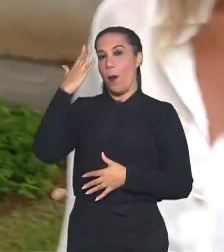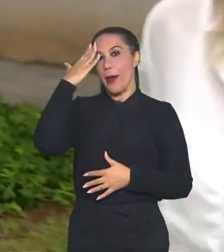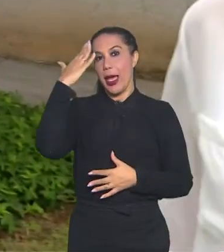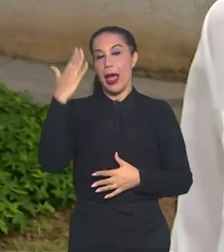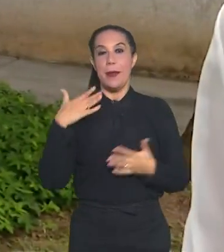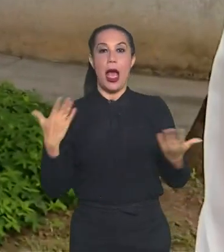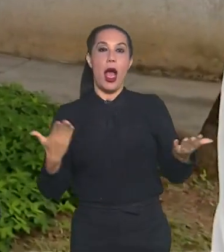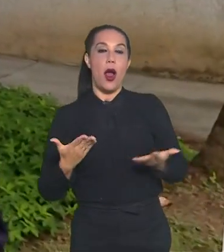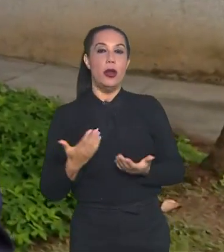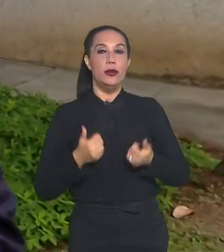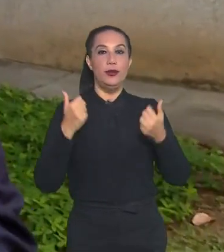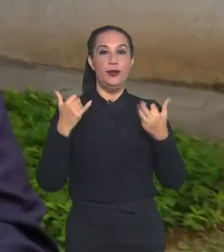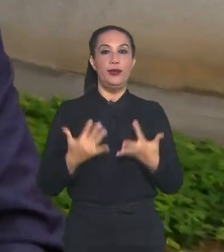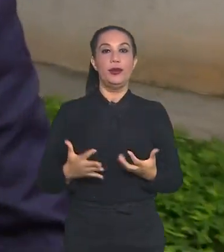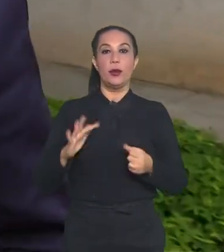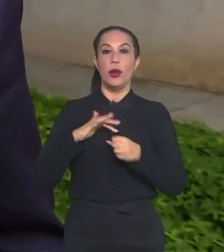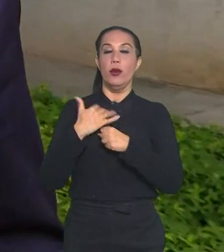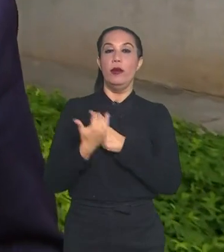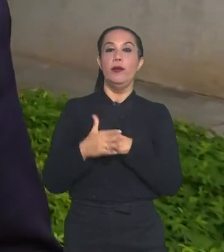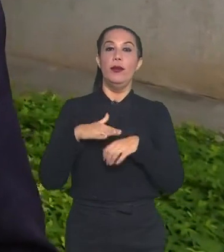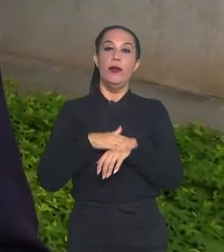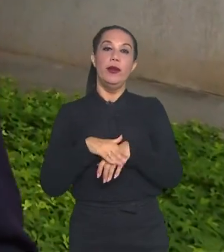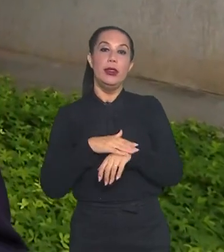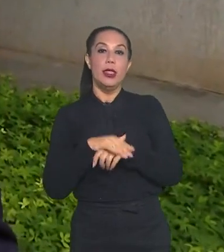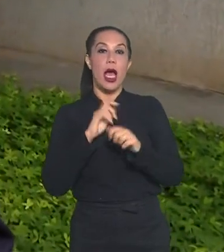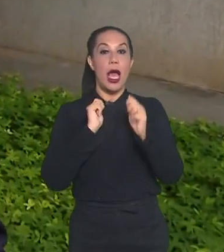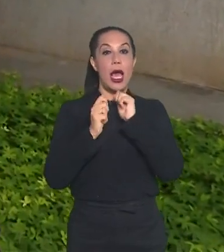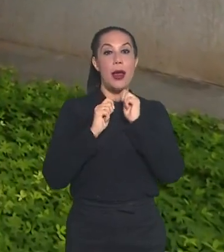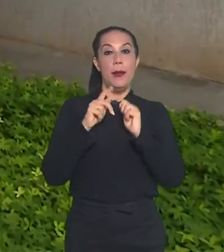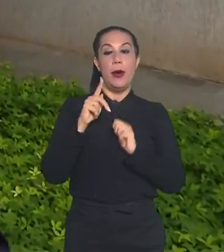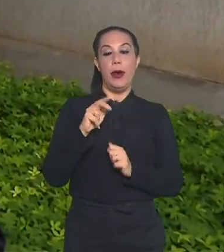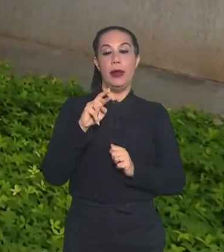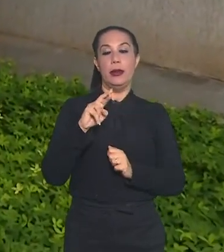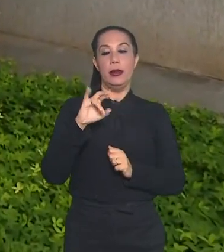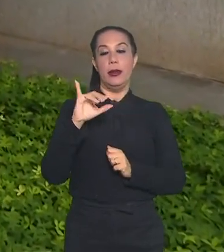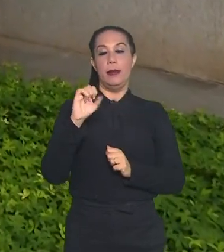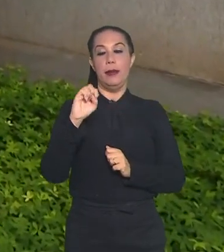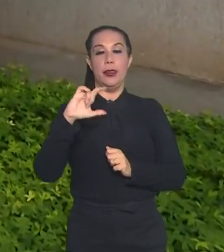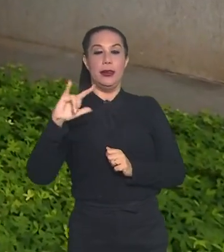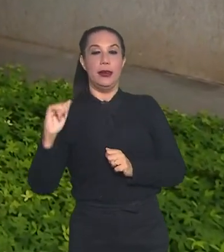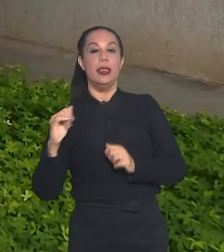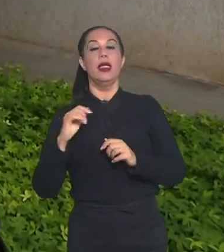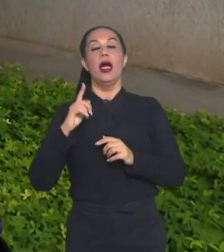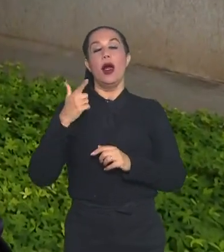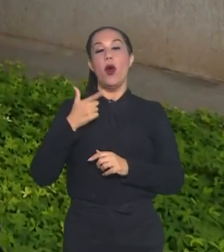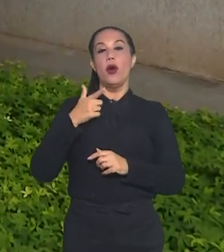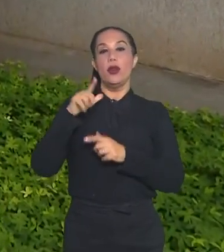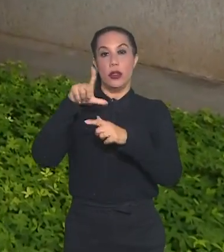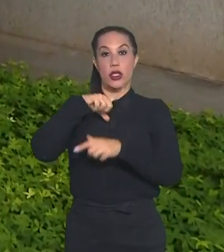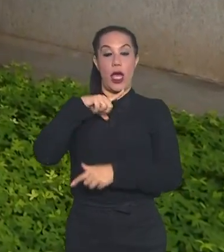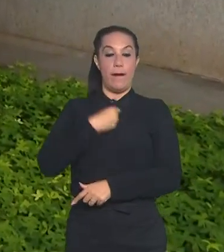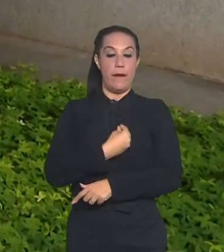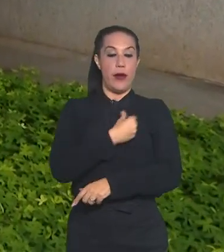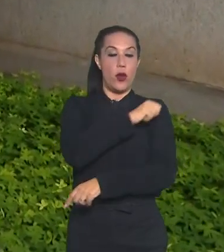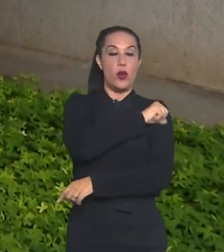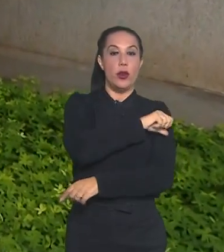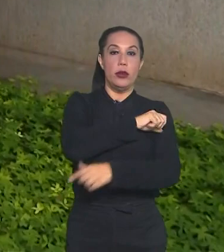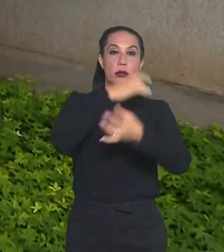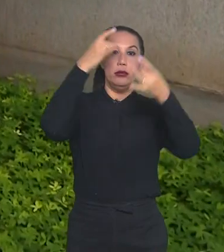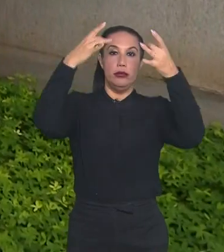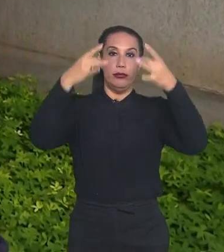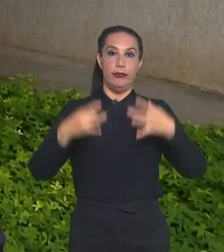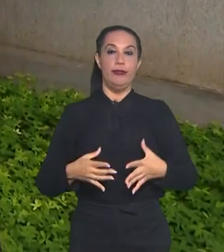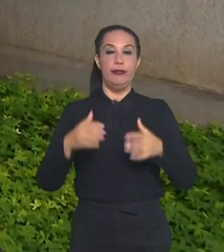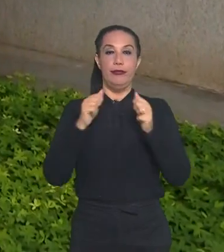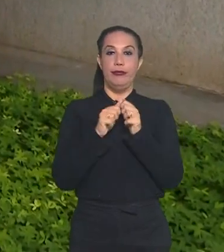E agora, falando sobre a Covid, nós vamos conversar com a repórter Priscila Terezo, que está em outro ponto aqui do Rio de Janeiro e tem os dados dessa